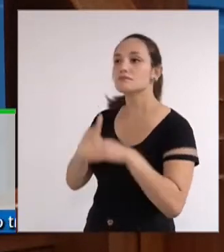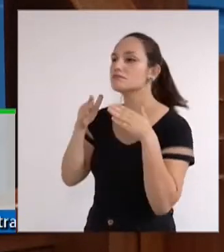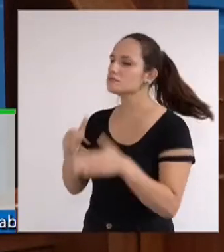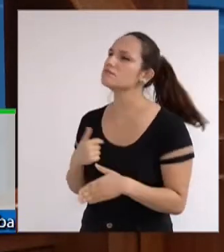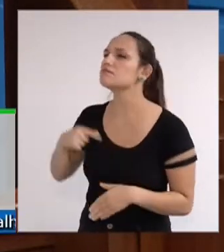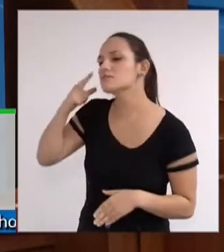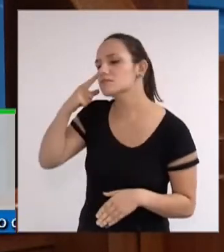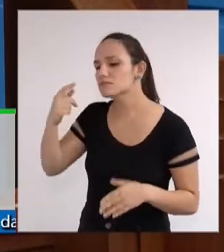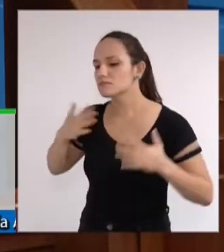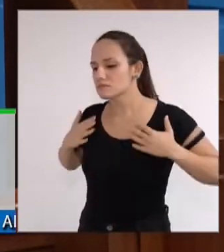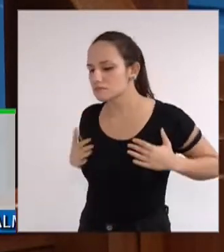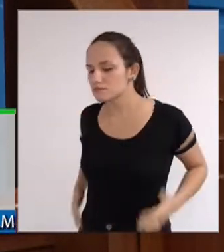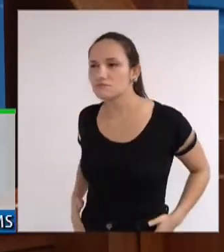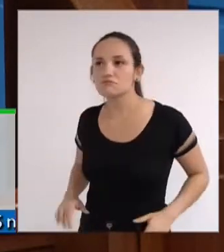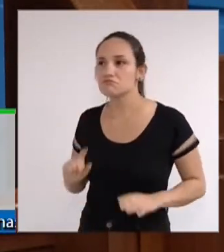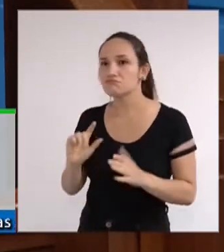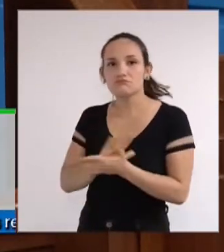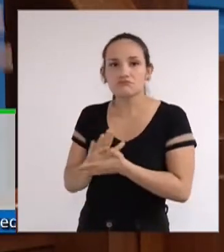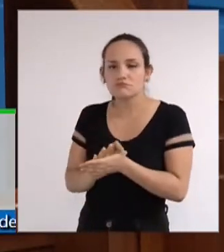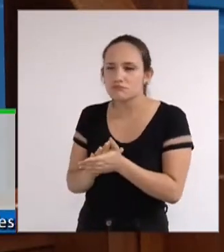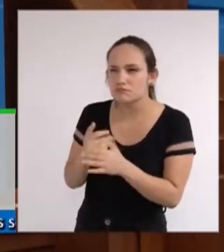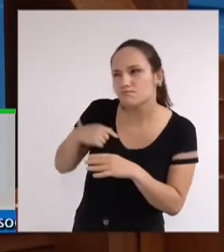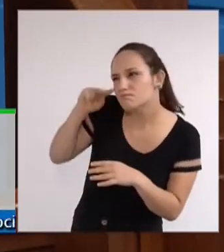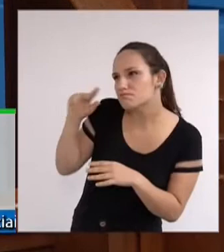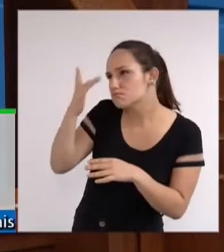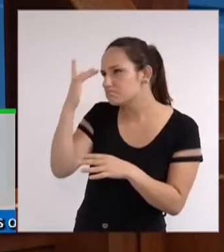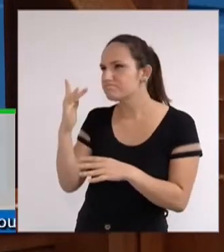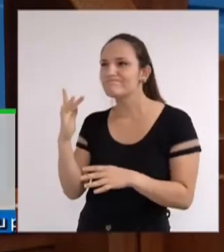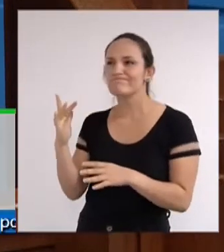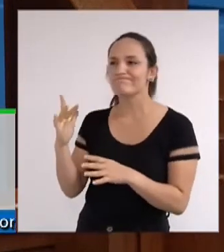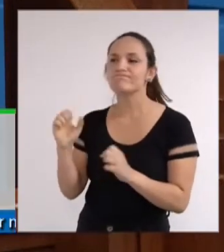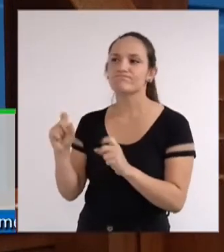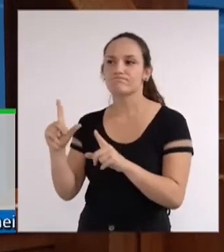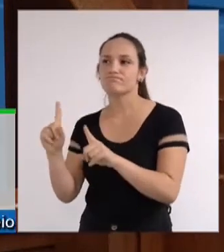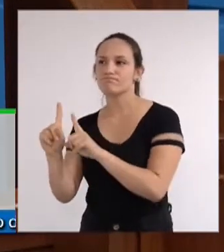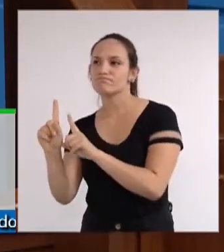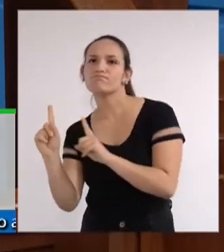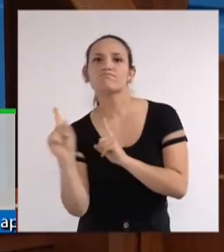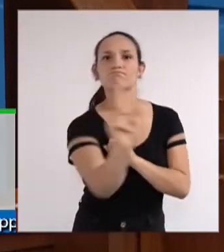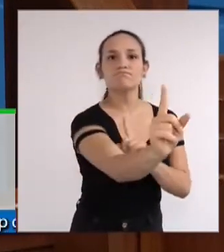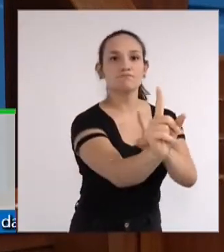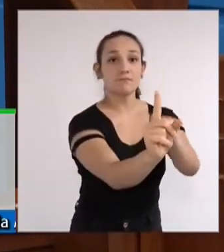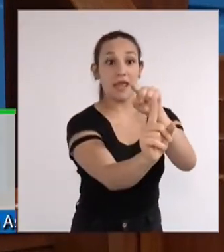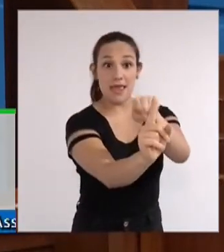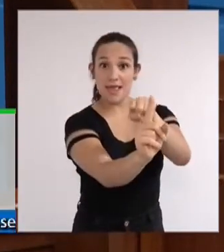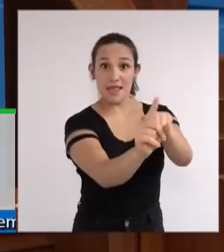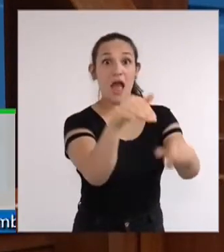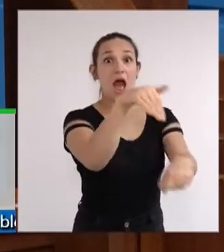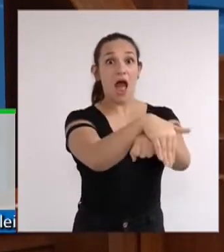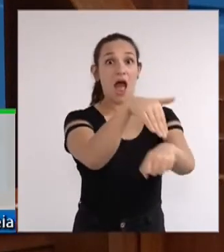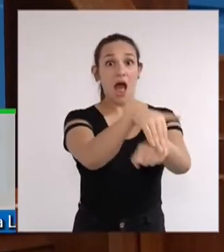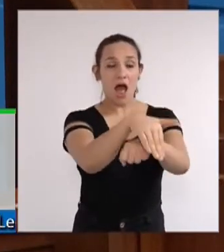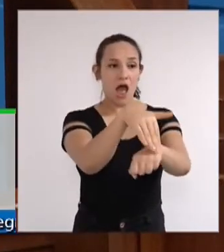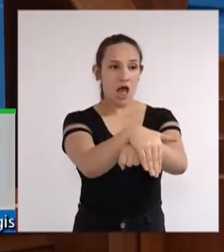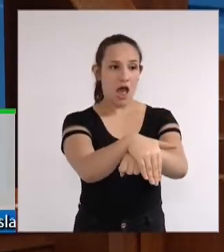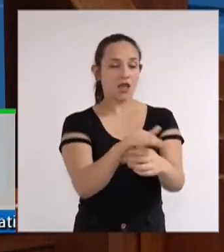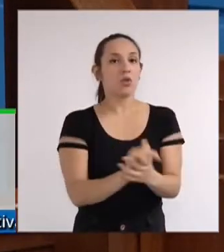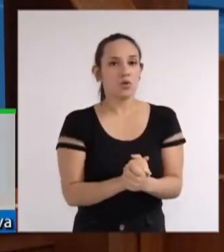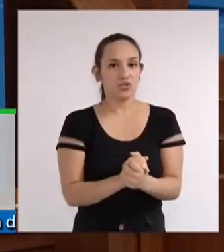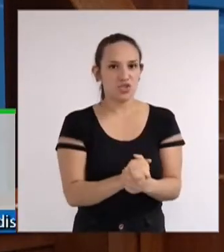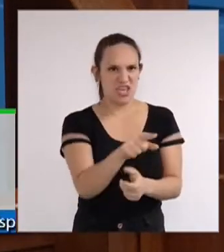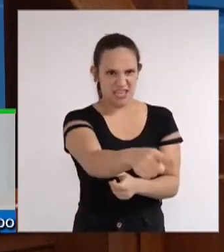rua, revista ele todinho e vai embora. À noite, esse sujeito vai lá, assalta a sua casa, deputado Paulo